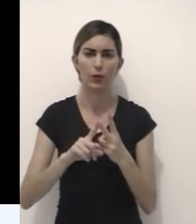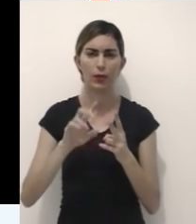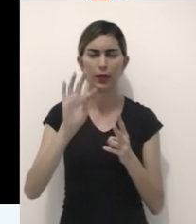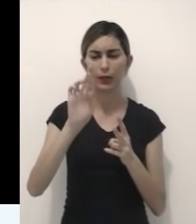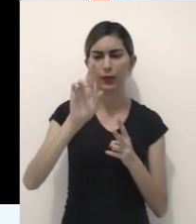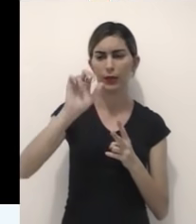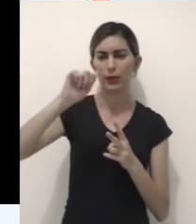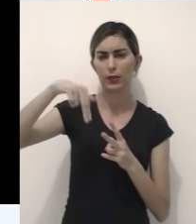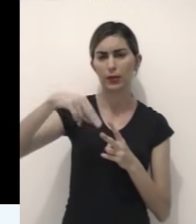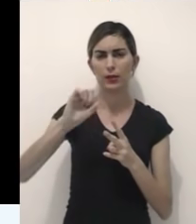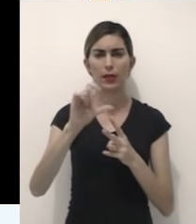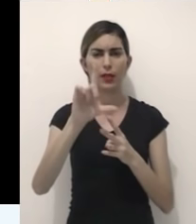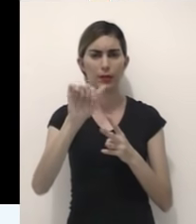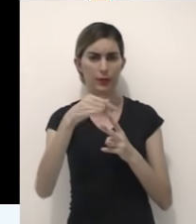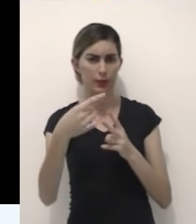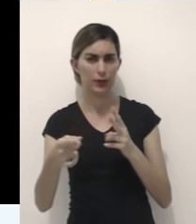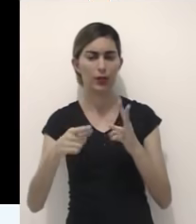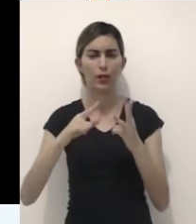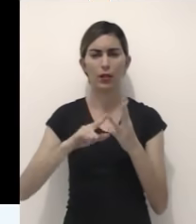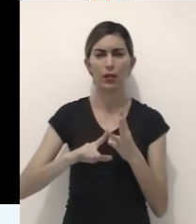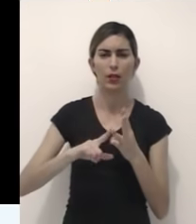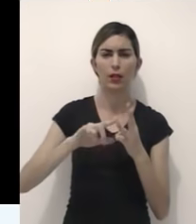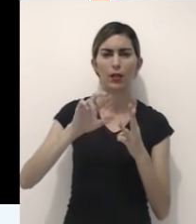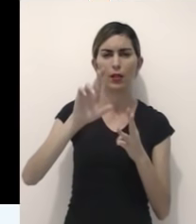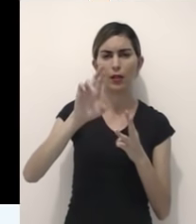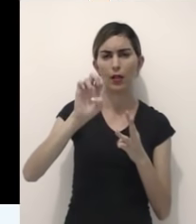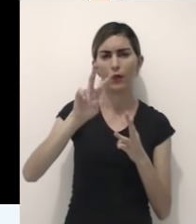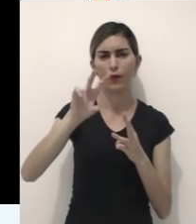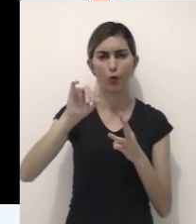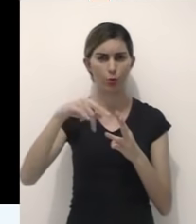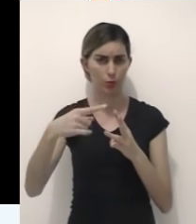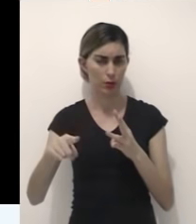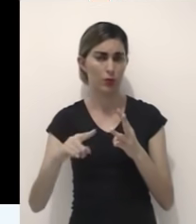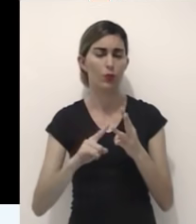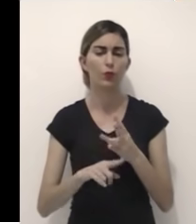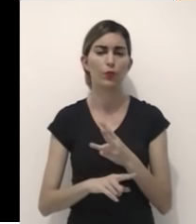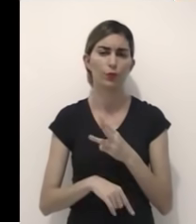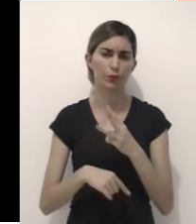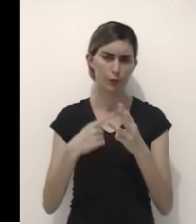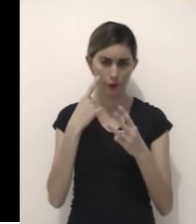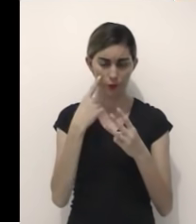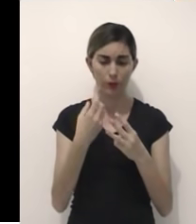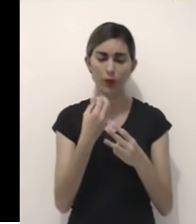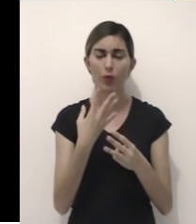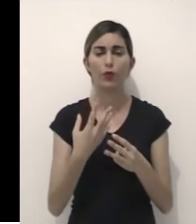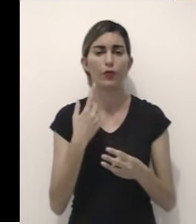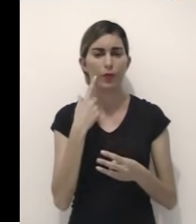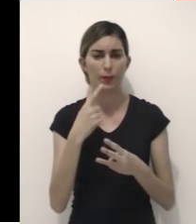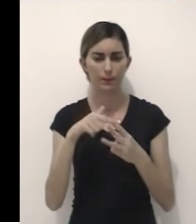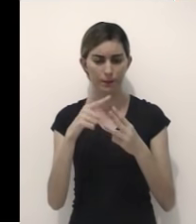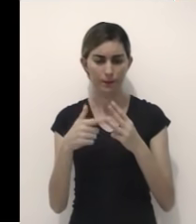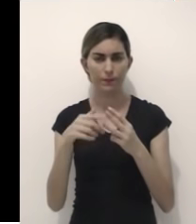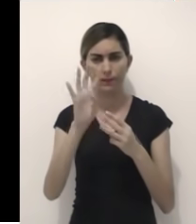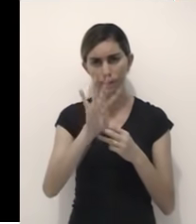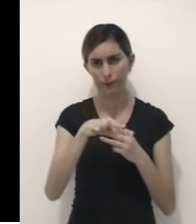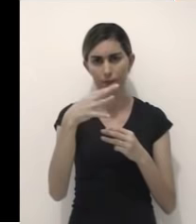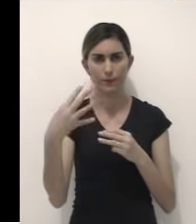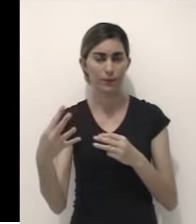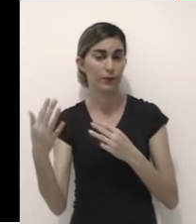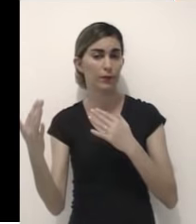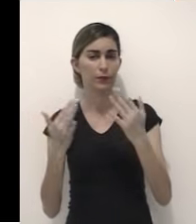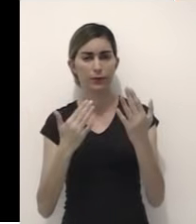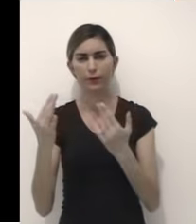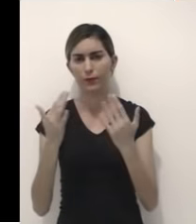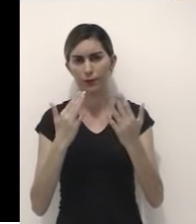rotação, a translação e a revolução. Bom, vamos ver um esquema na